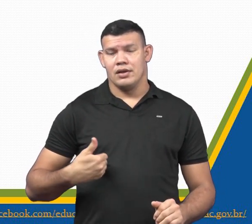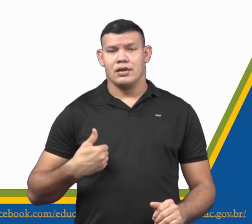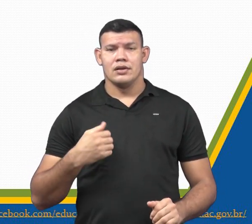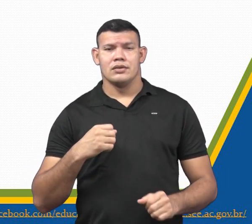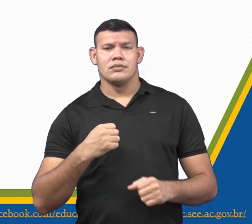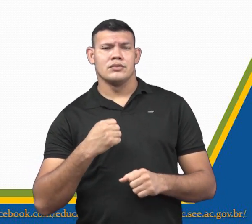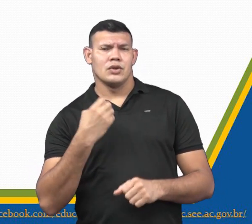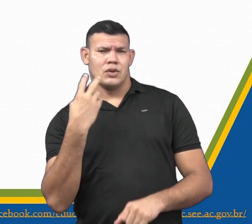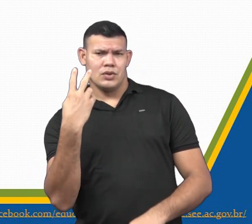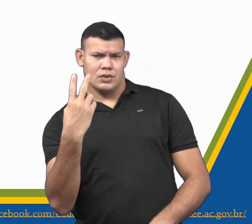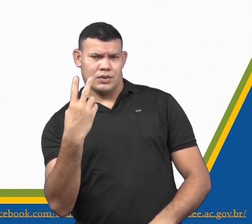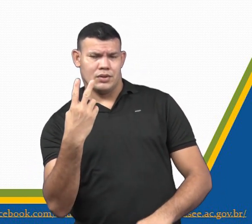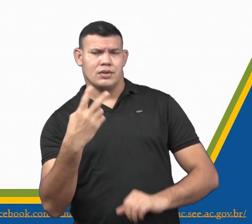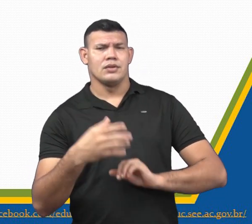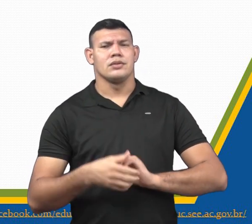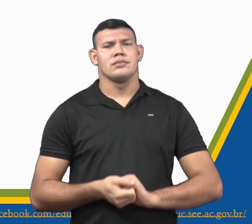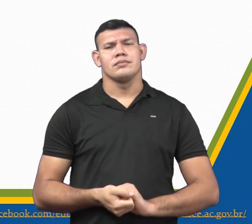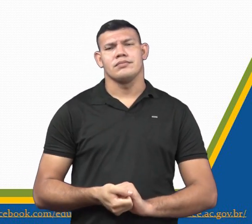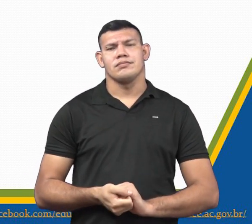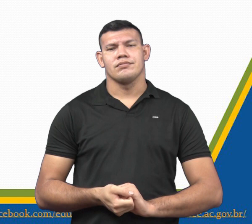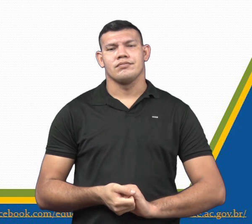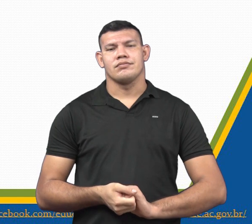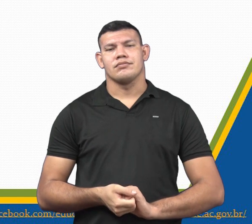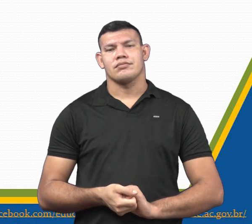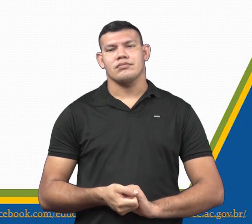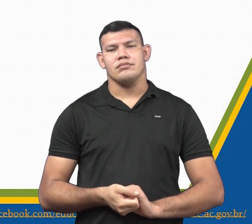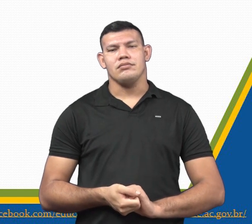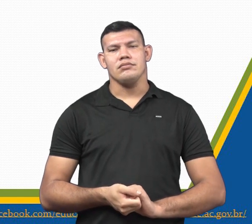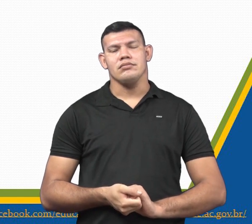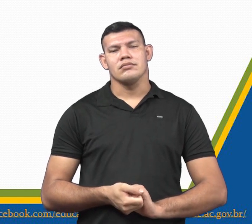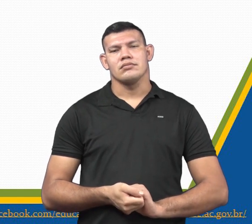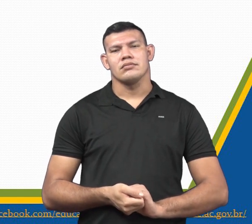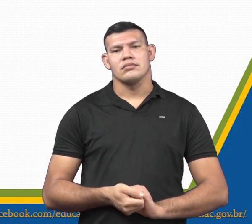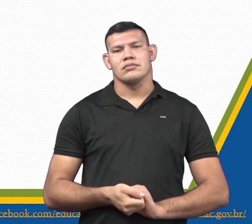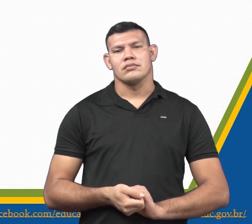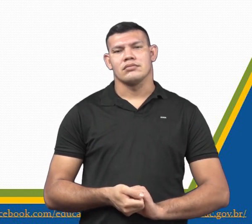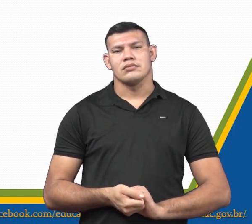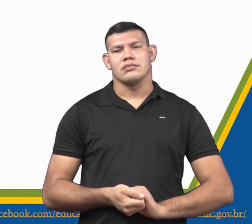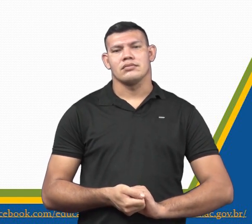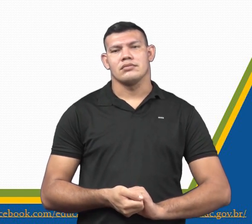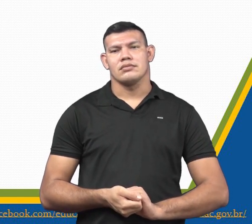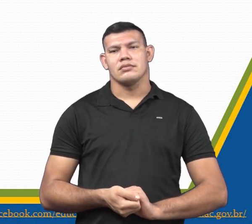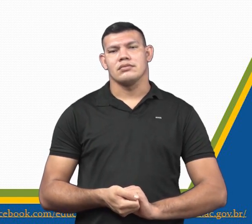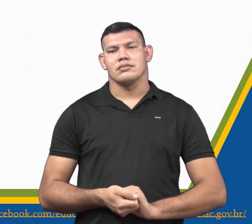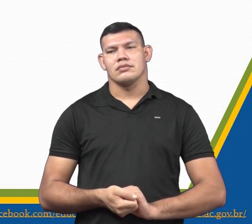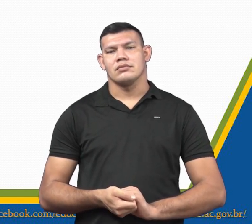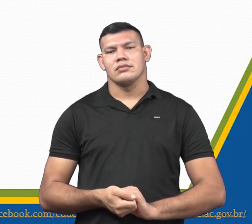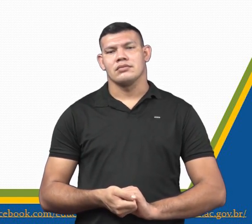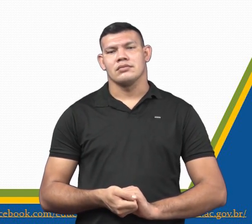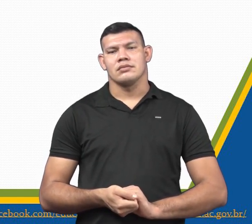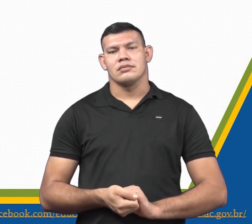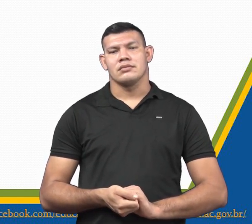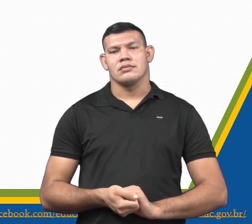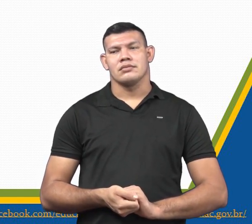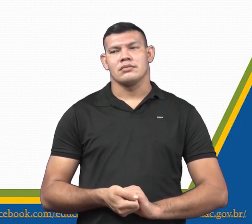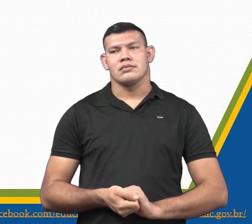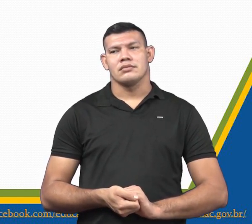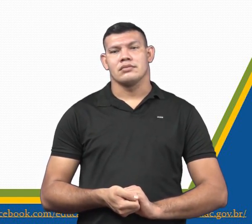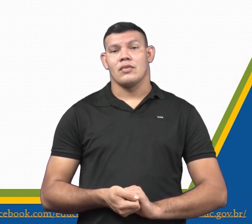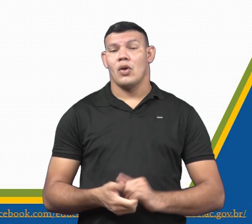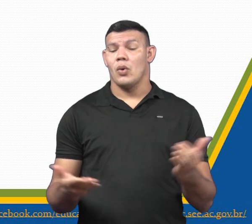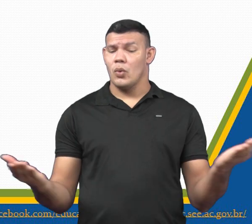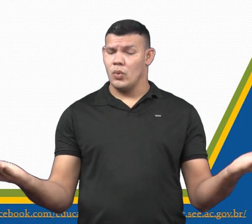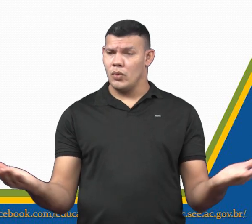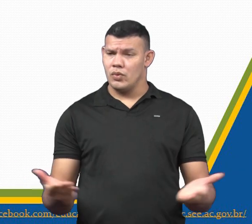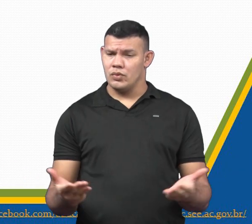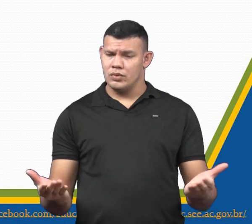Aí vocês colocam uma foto quando vocês tinham 2 aninhos, quando tinha 2 aninhos, como tá falando. E depois, hoje, ó,